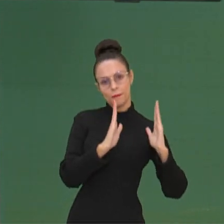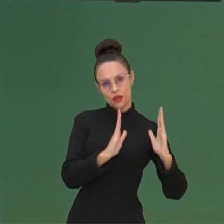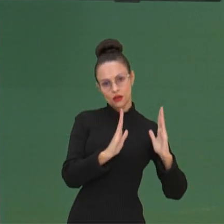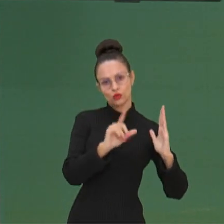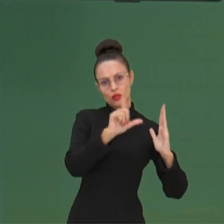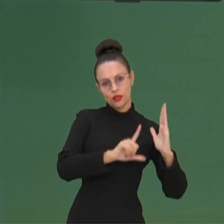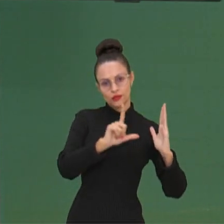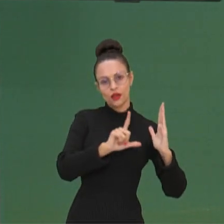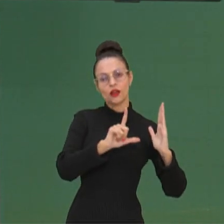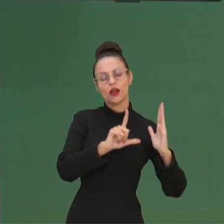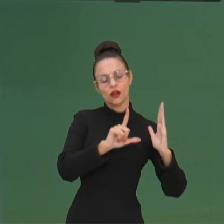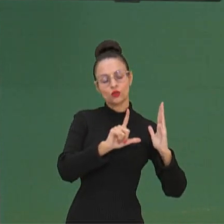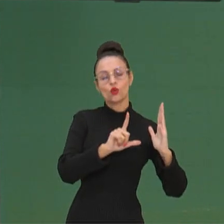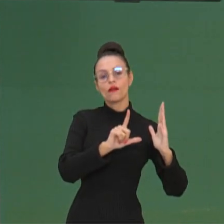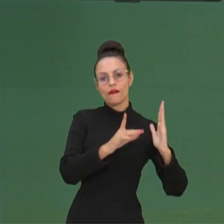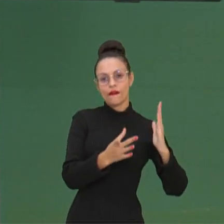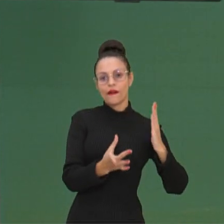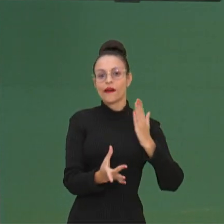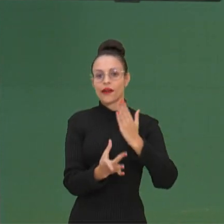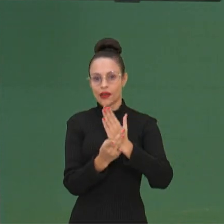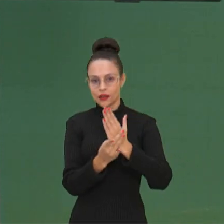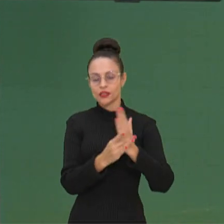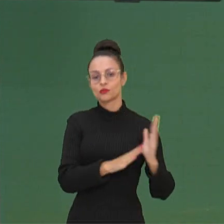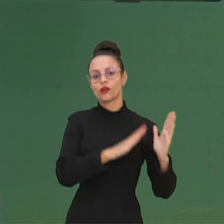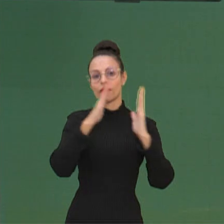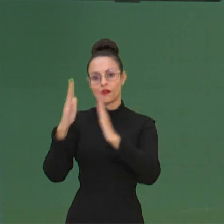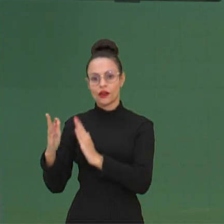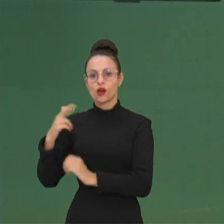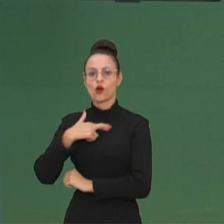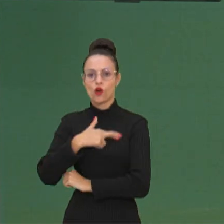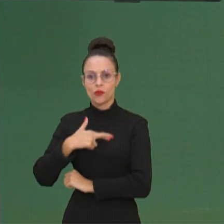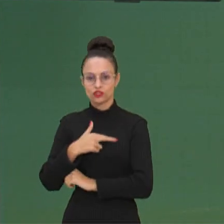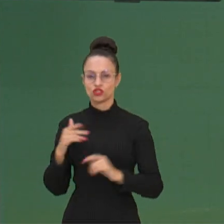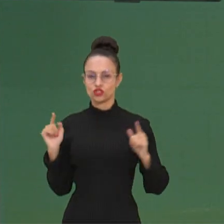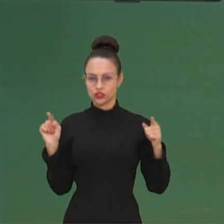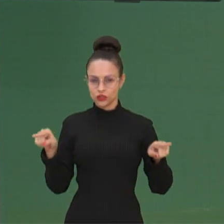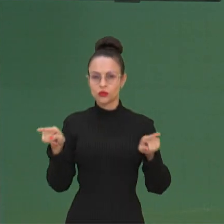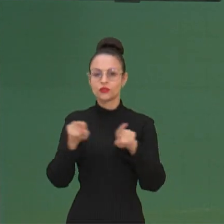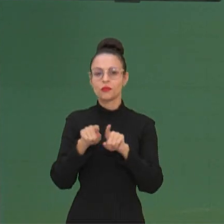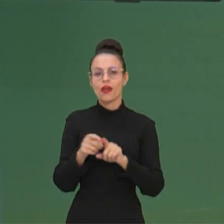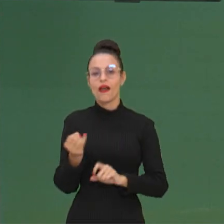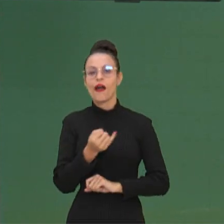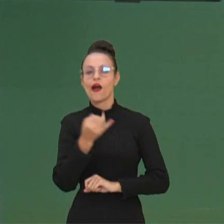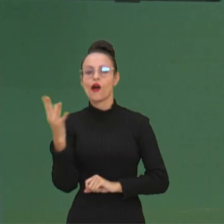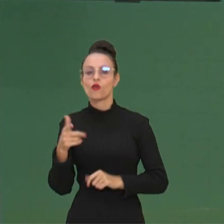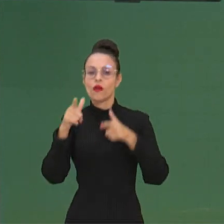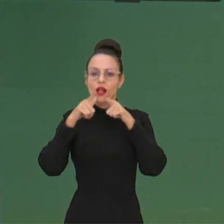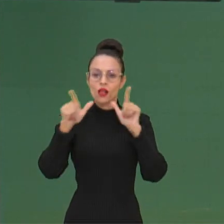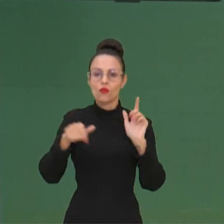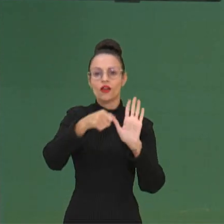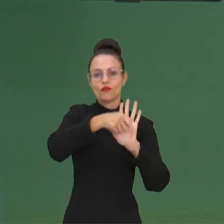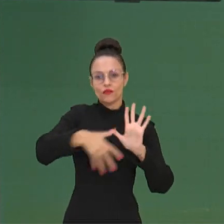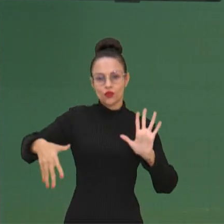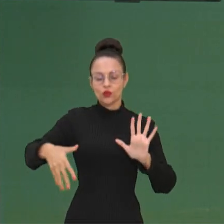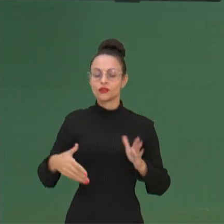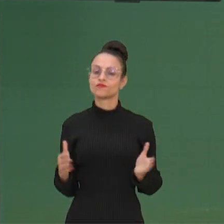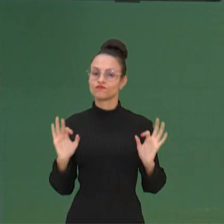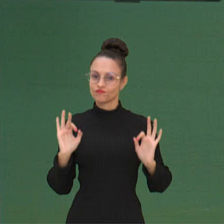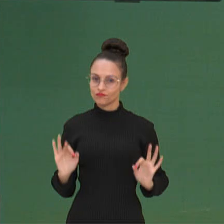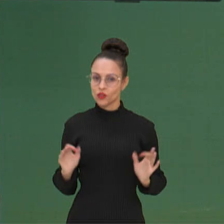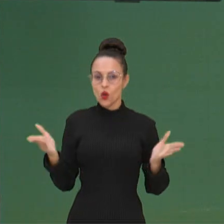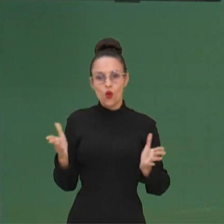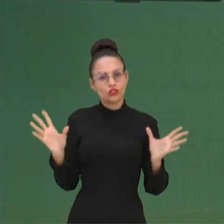uma novela, o conto ele é muito curtinho, né? Então, claro, tem a crônica, que também é um